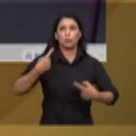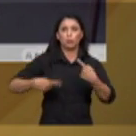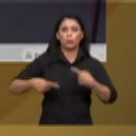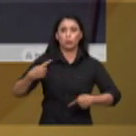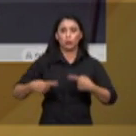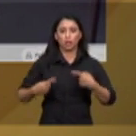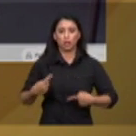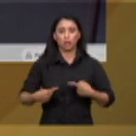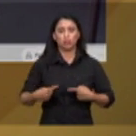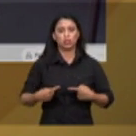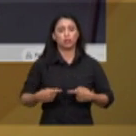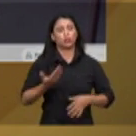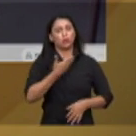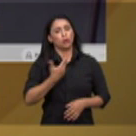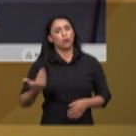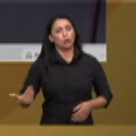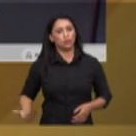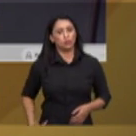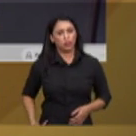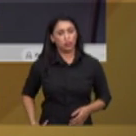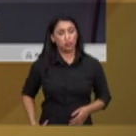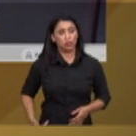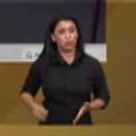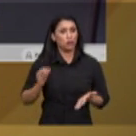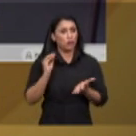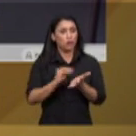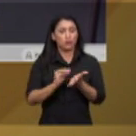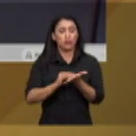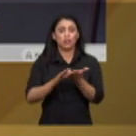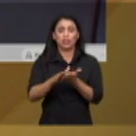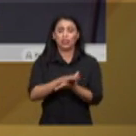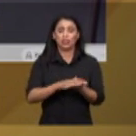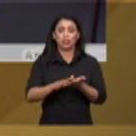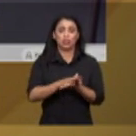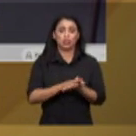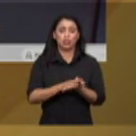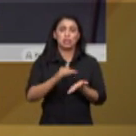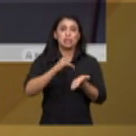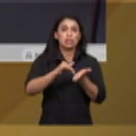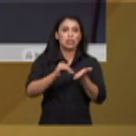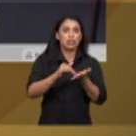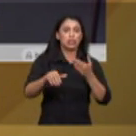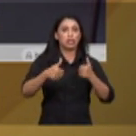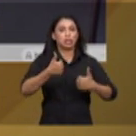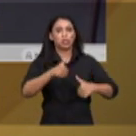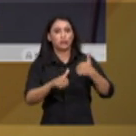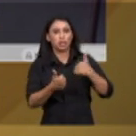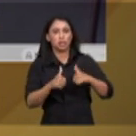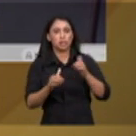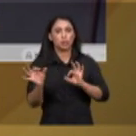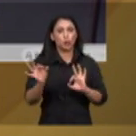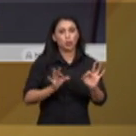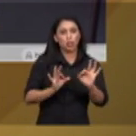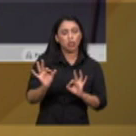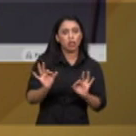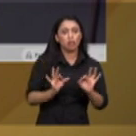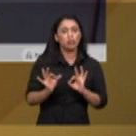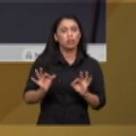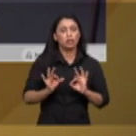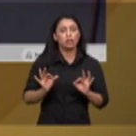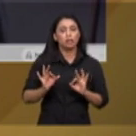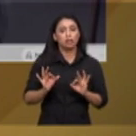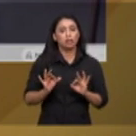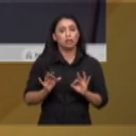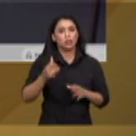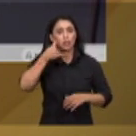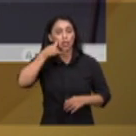de Estado-membro por parte da Secretaria de Avaliação, Planejamento e